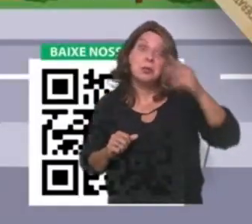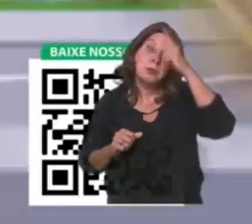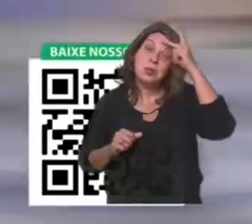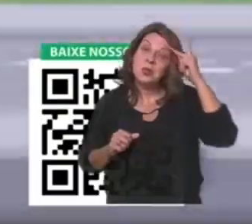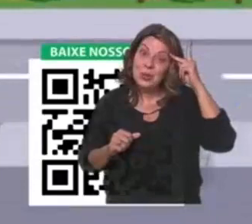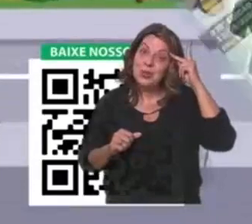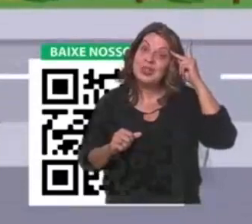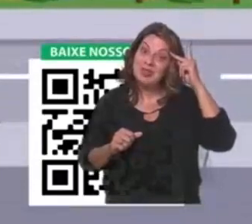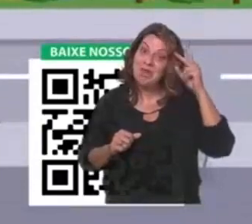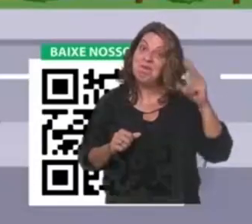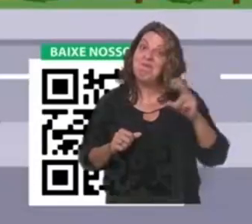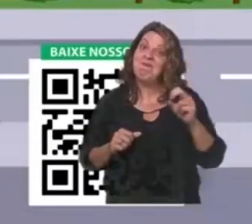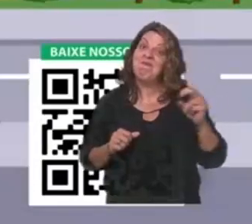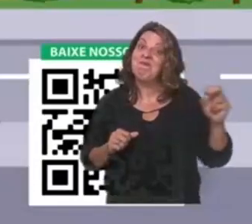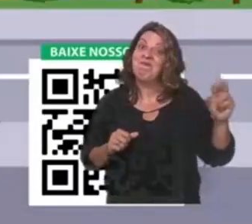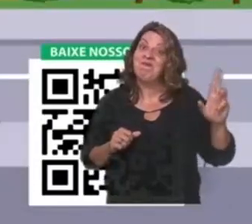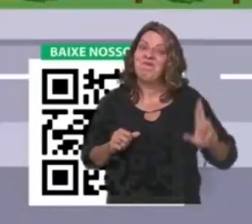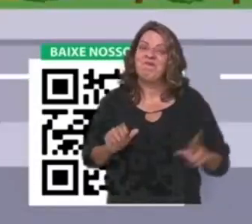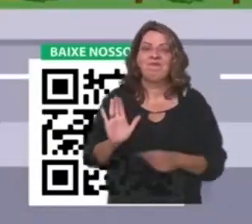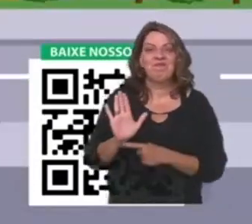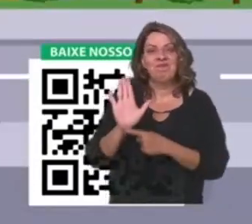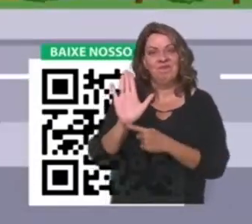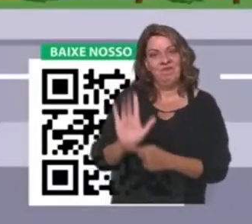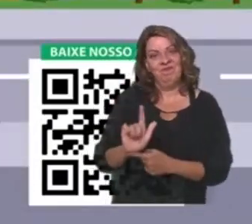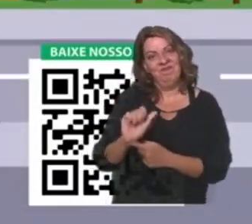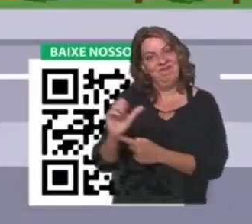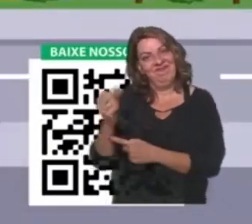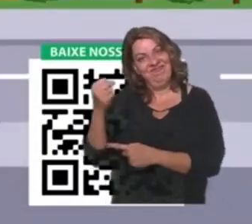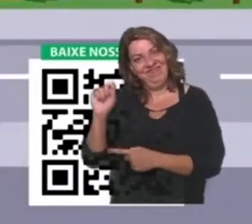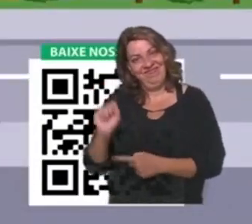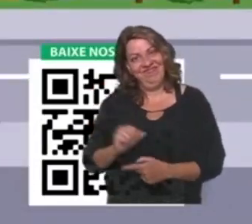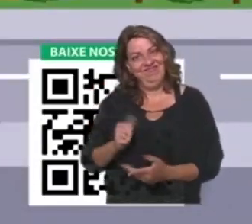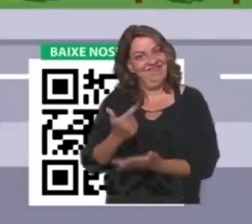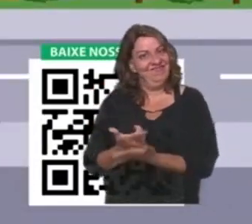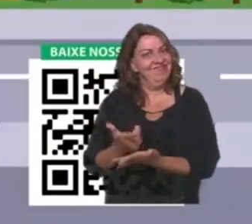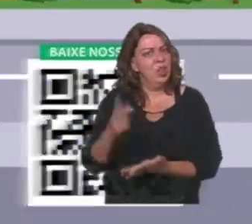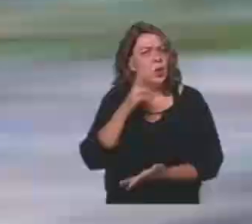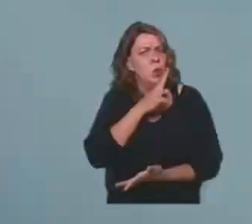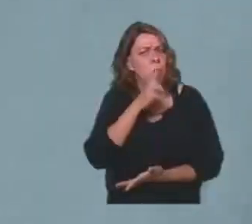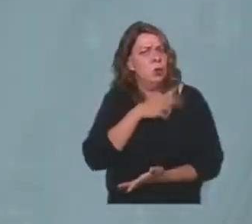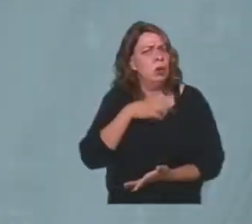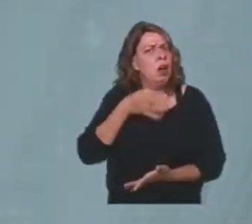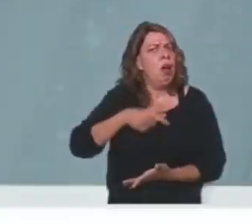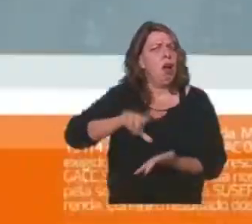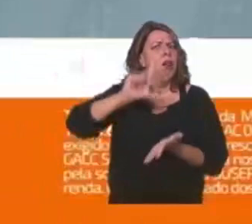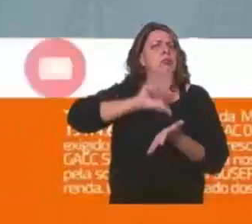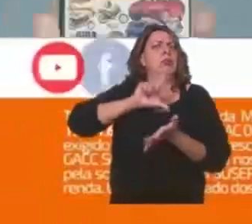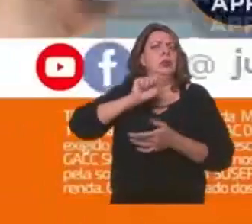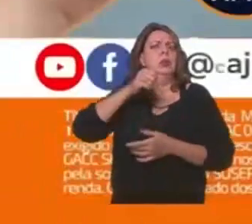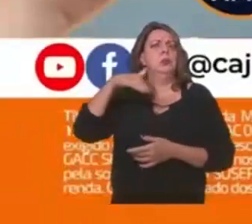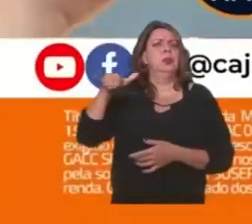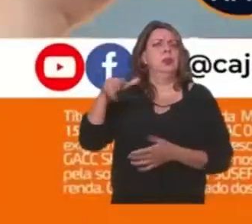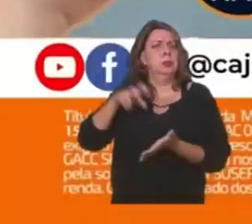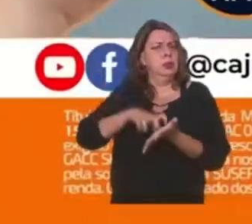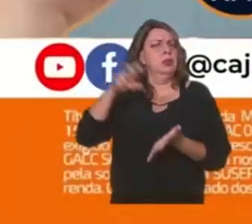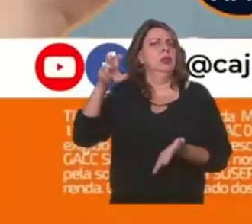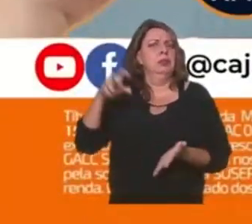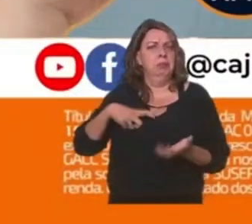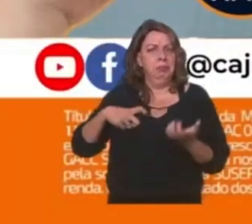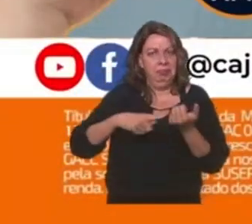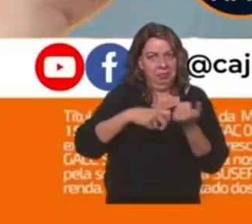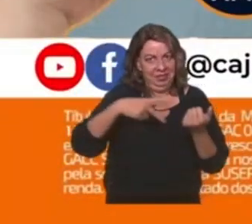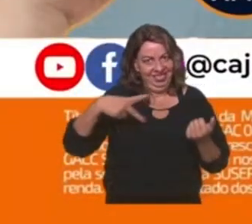de R$500. Colabore com o GAC Sergipe e compre já o seu título. O sorteio é mais cedo, 8h30 da manhã. Caju